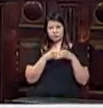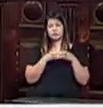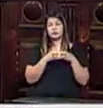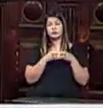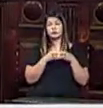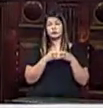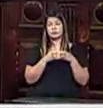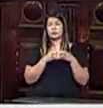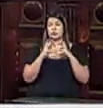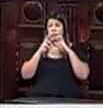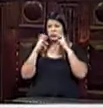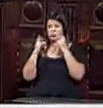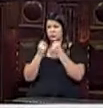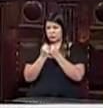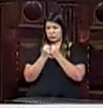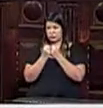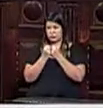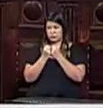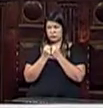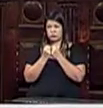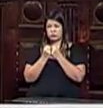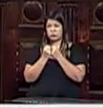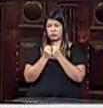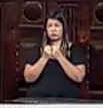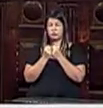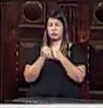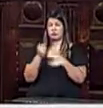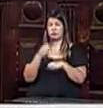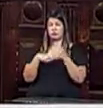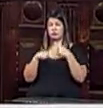da Comissão de Minas e Energia,